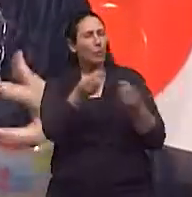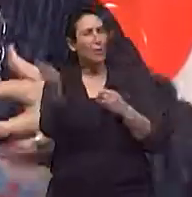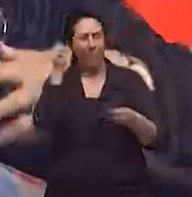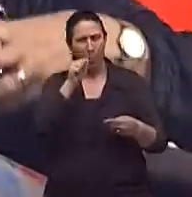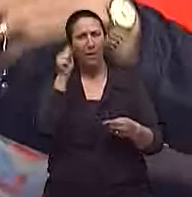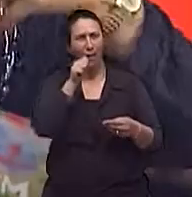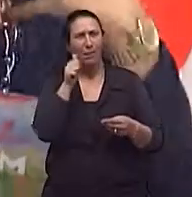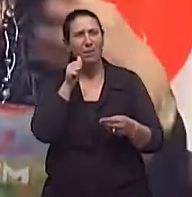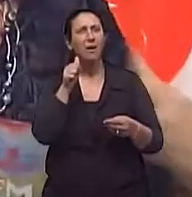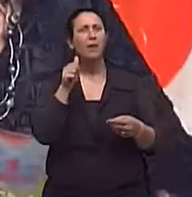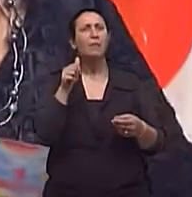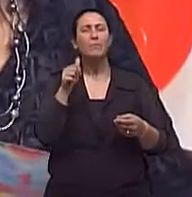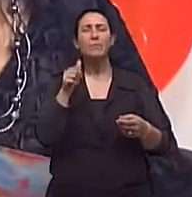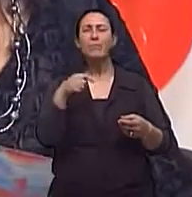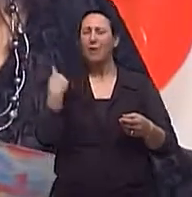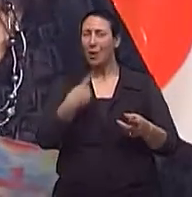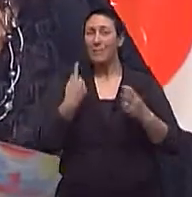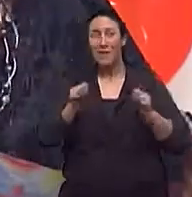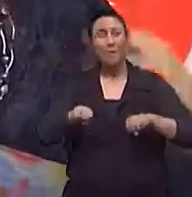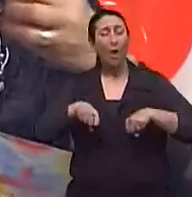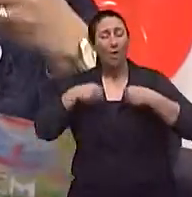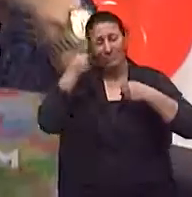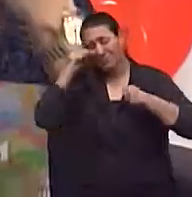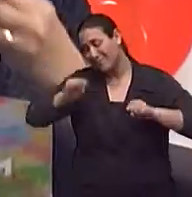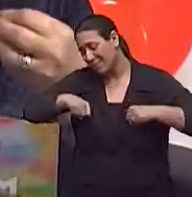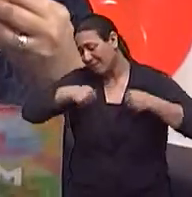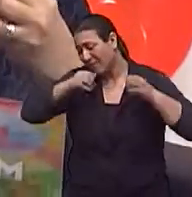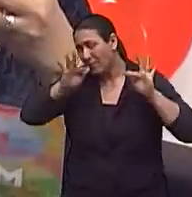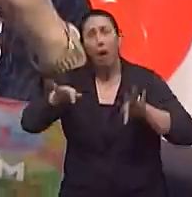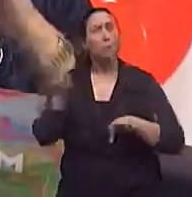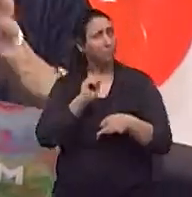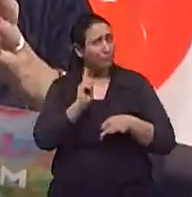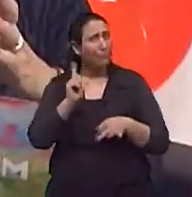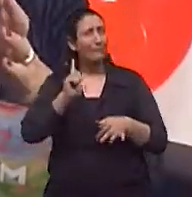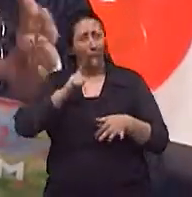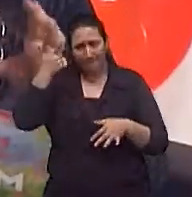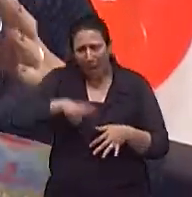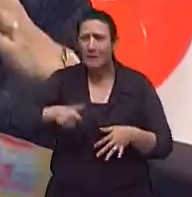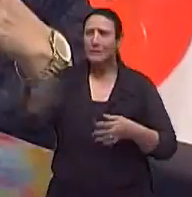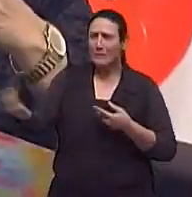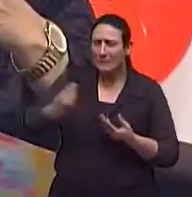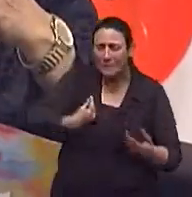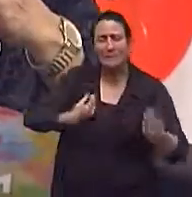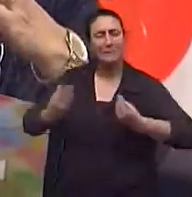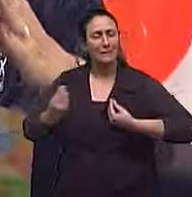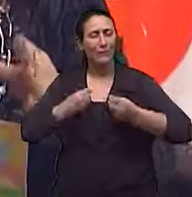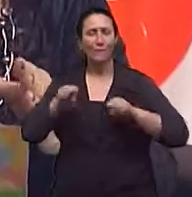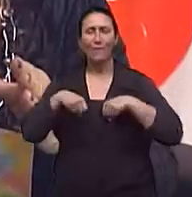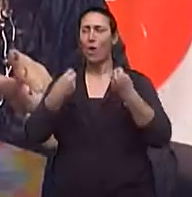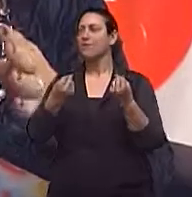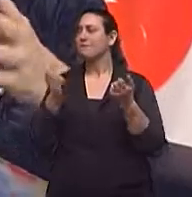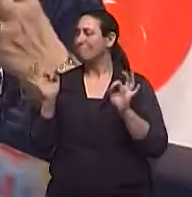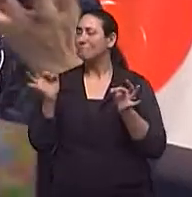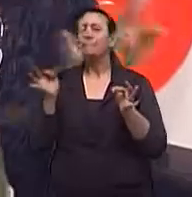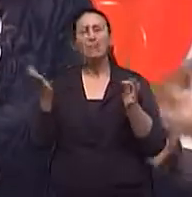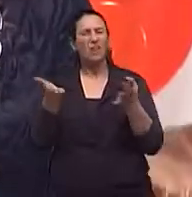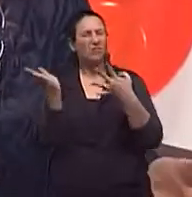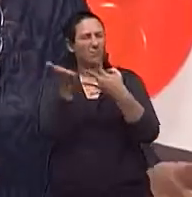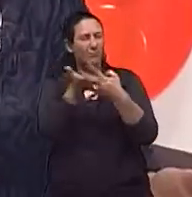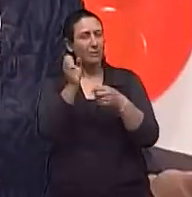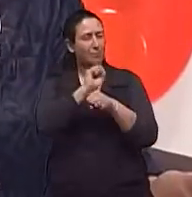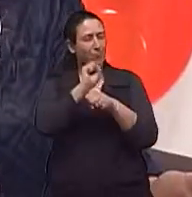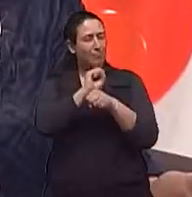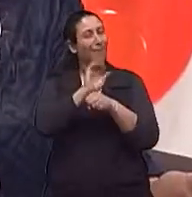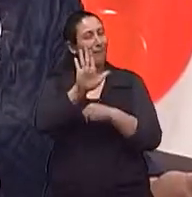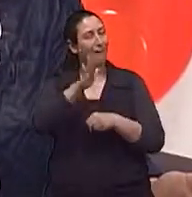mulheres é quando a gente pensa assim que a nossa a nossa força tá terminando na vida tem mais um pouquinho na reserva né Nós vamos um pequeno intervalo a gente